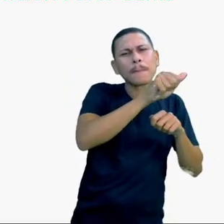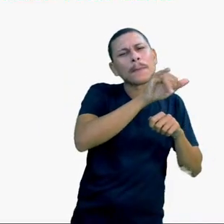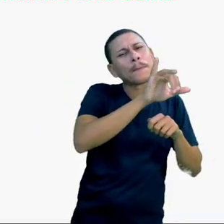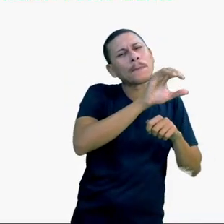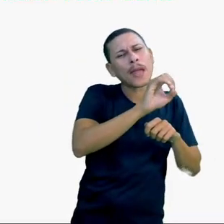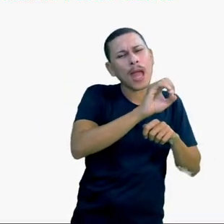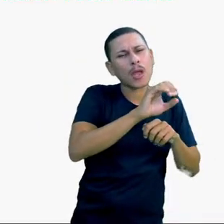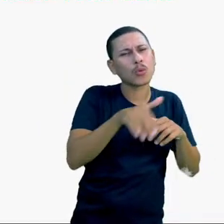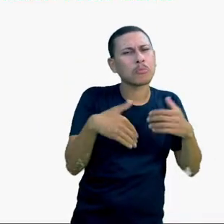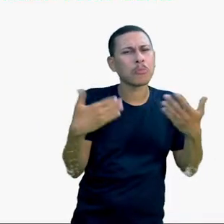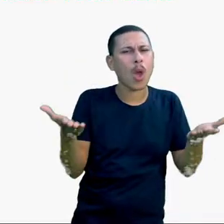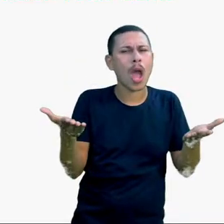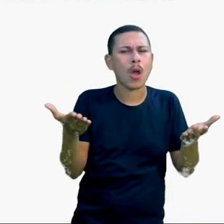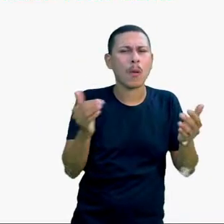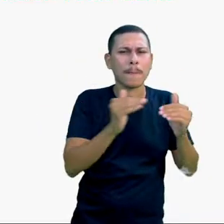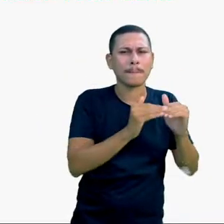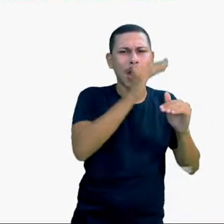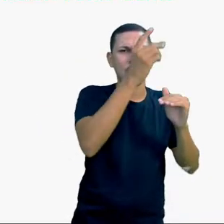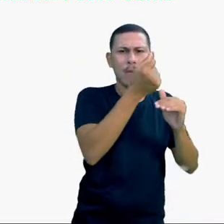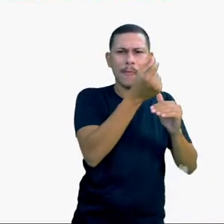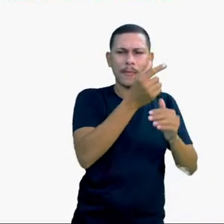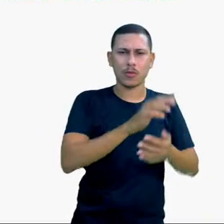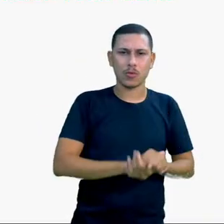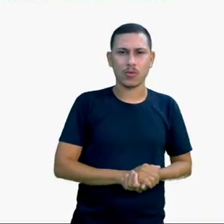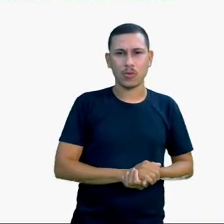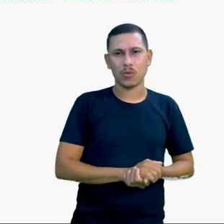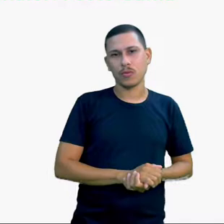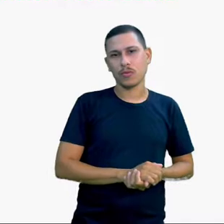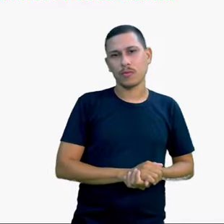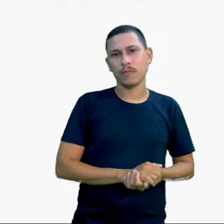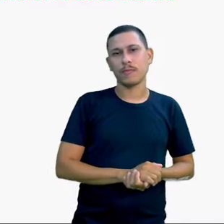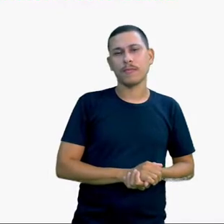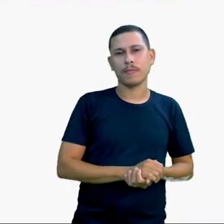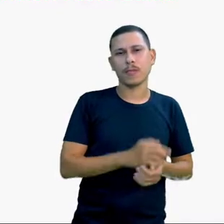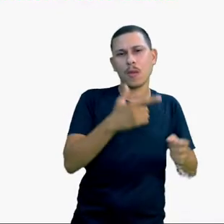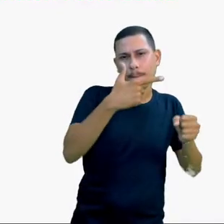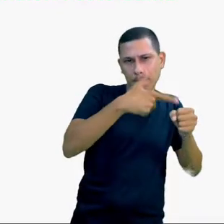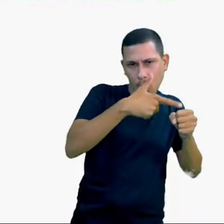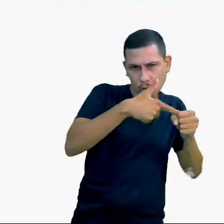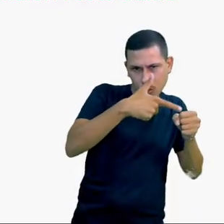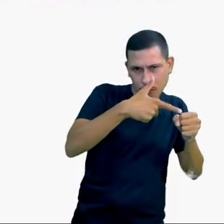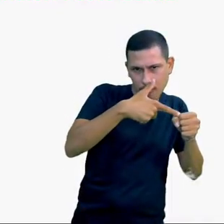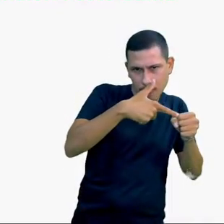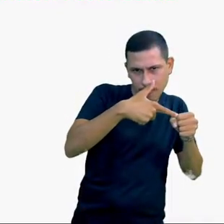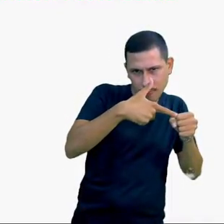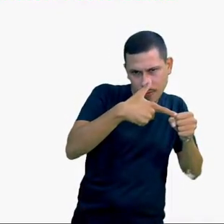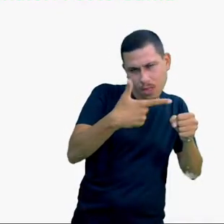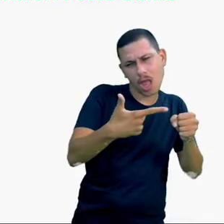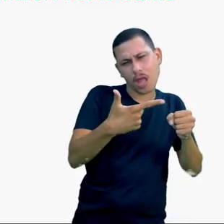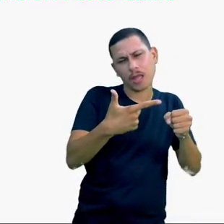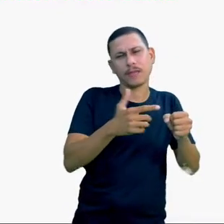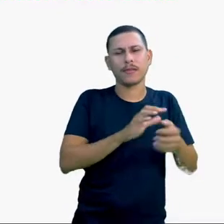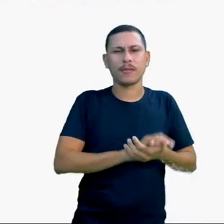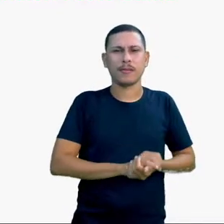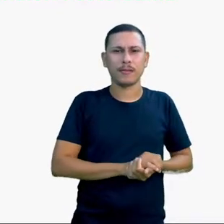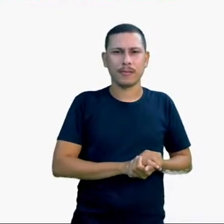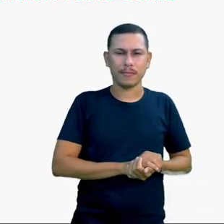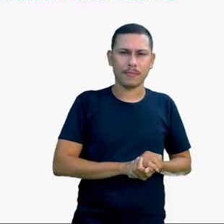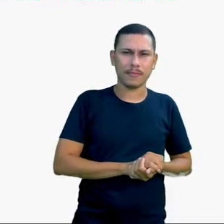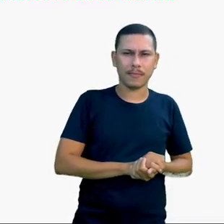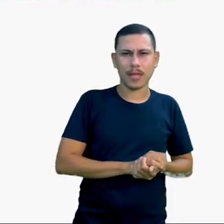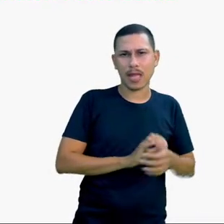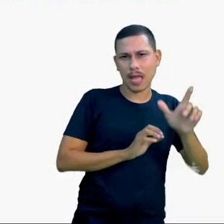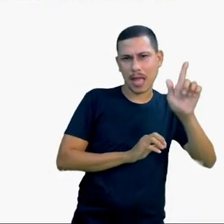de maio apenas, o posto gama, o seu preço já está em R$8,